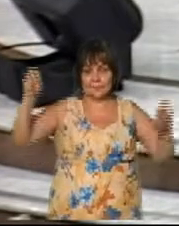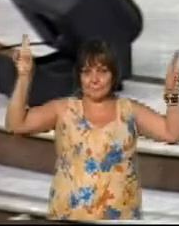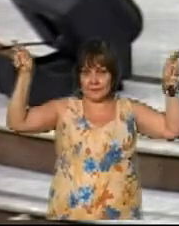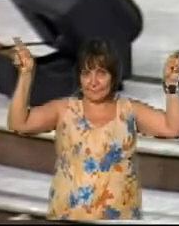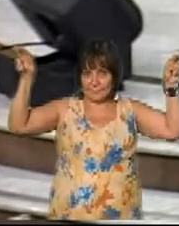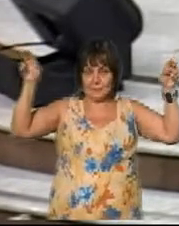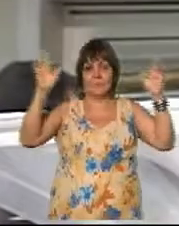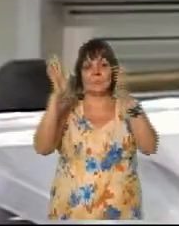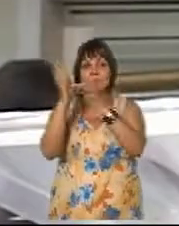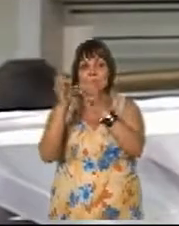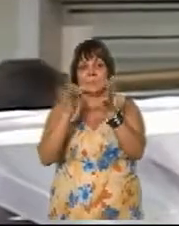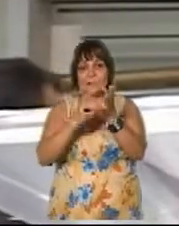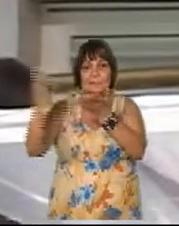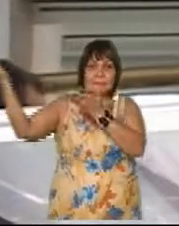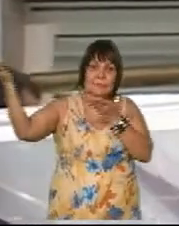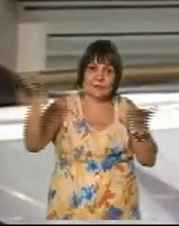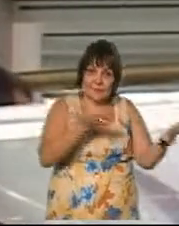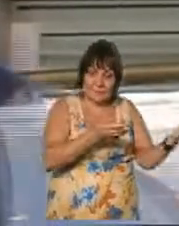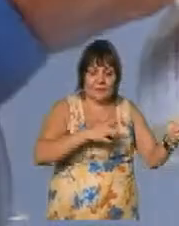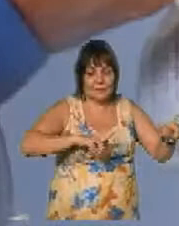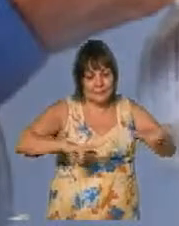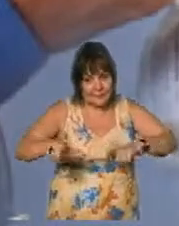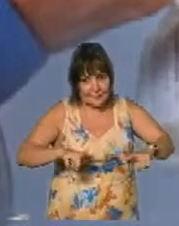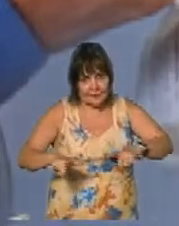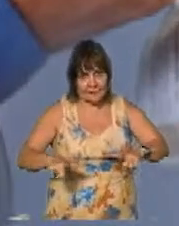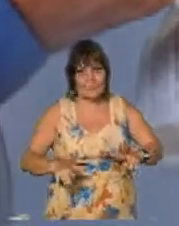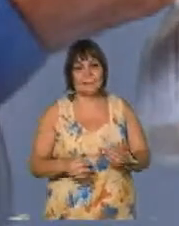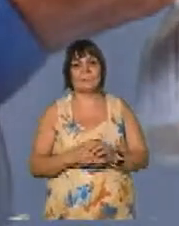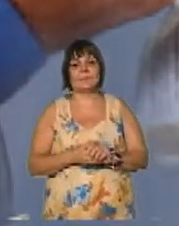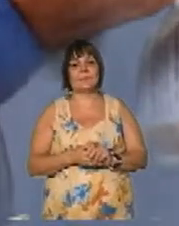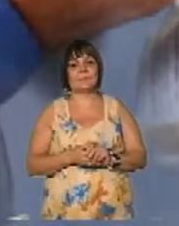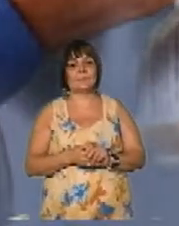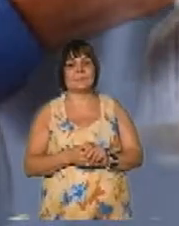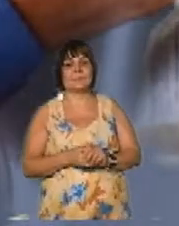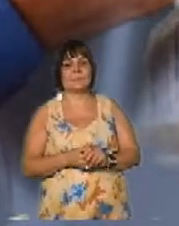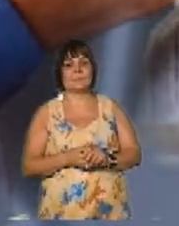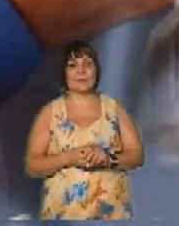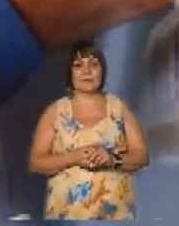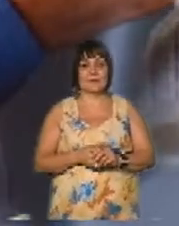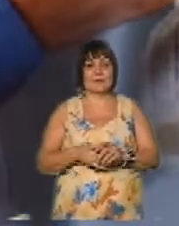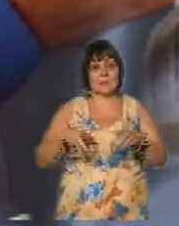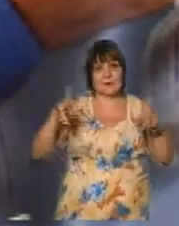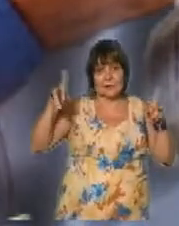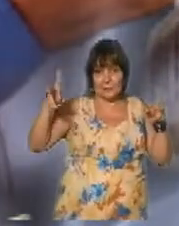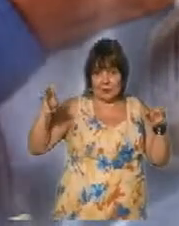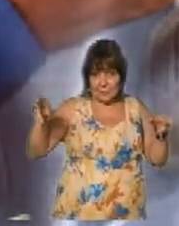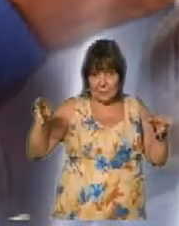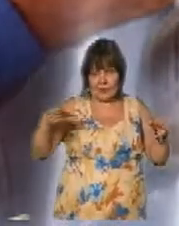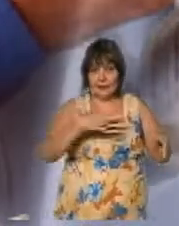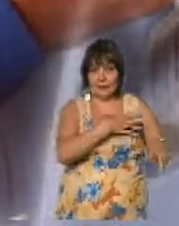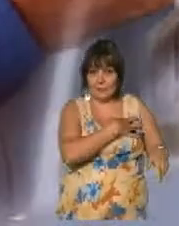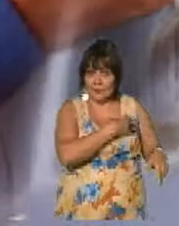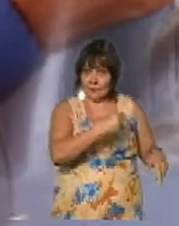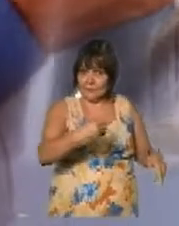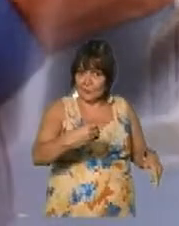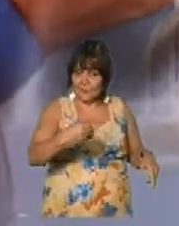para servir. Diz assim a palavra do Senhor: tal como o Filho do Homem, que não veio para